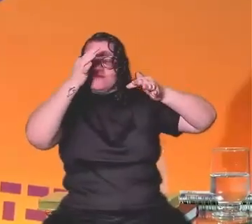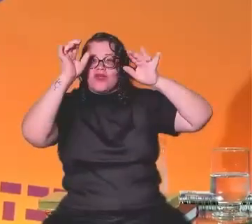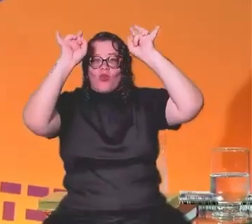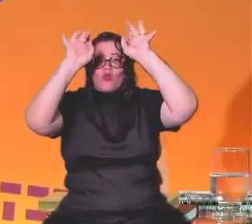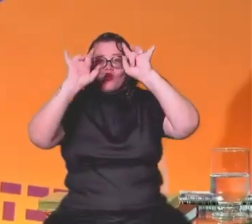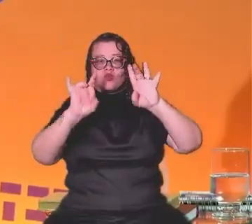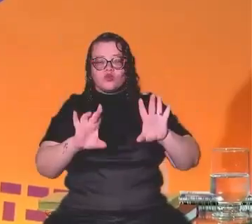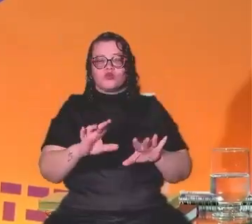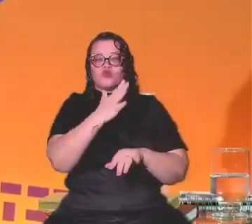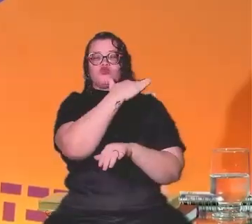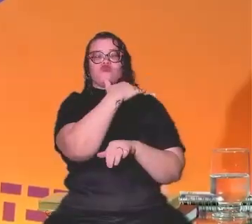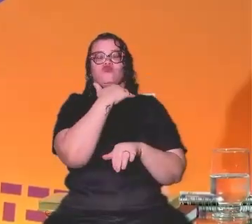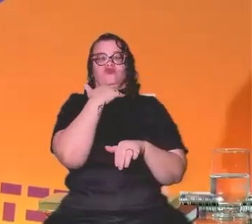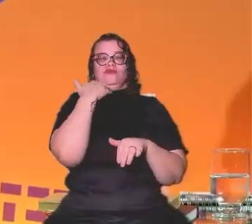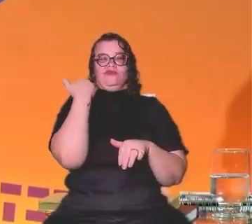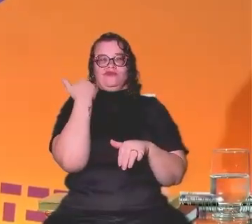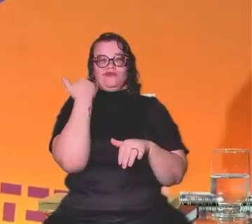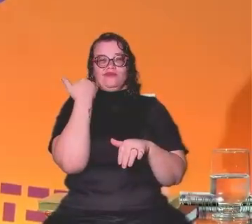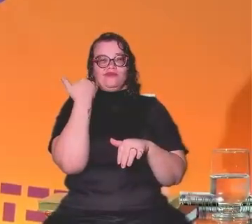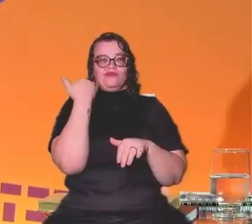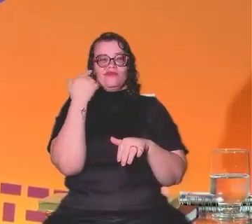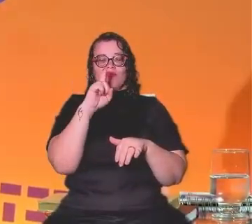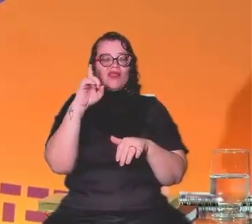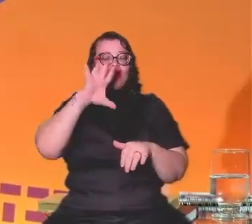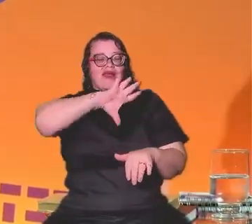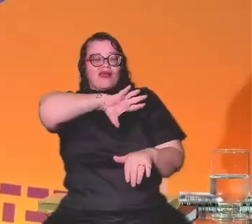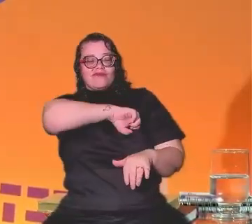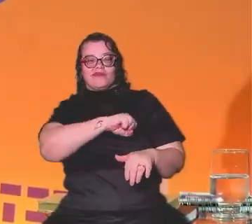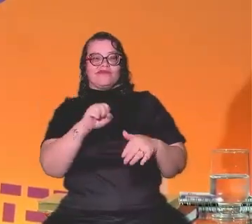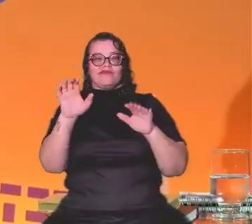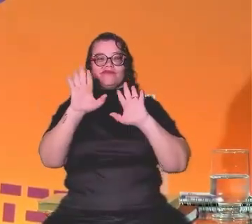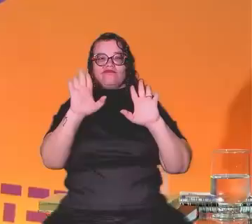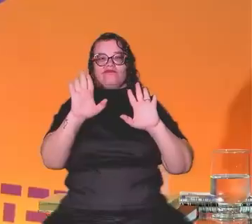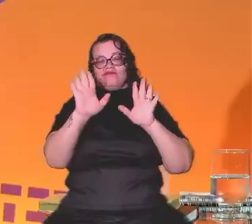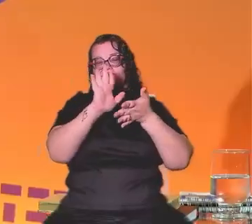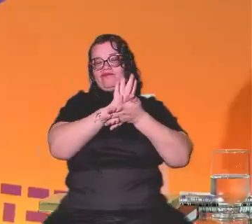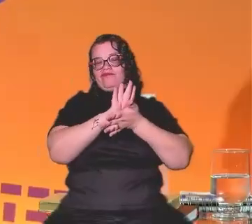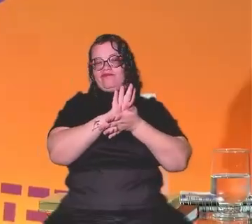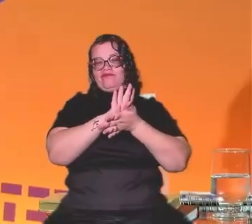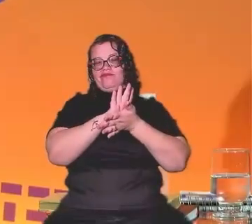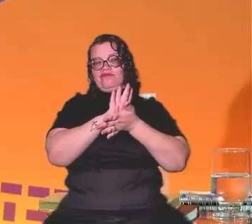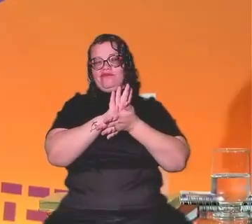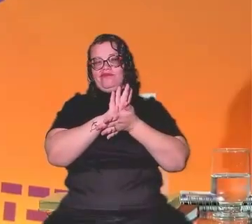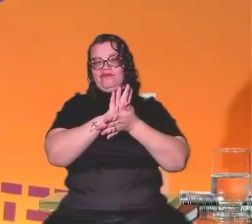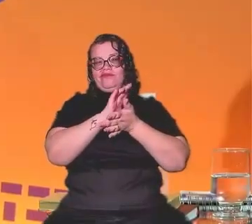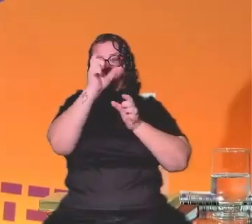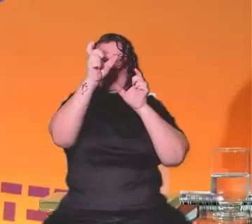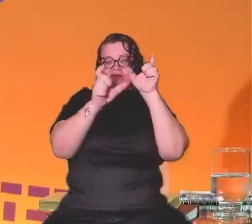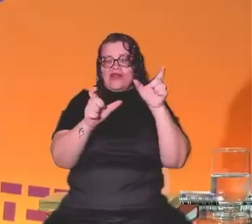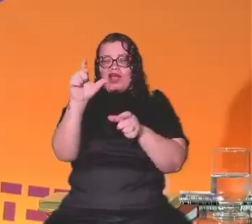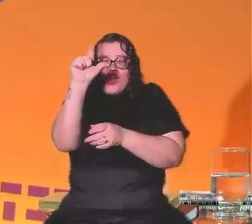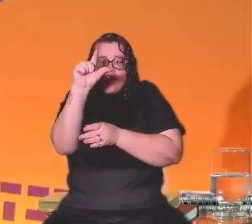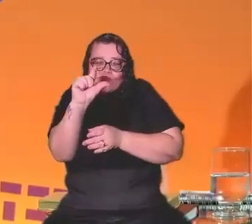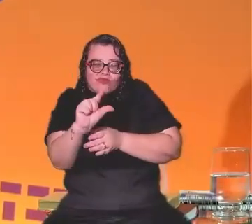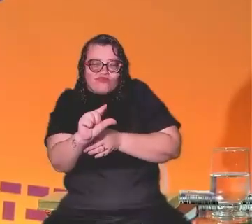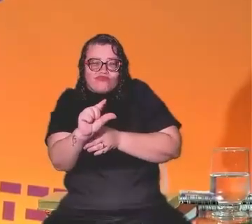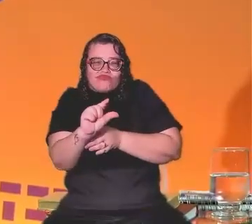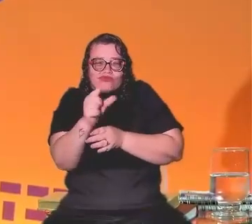queridos. Estes não são amados de ninguém, ou os são de mínima